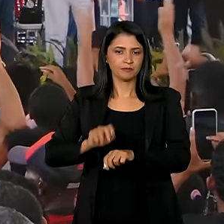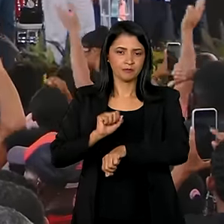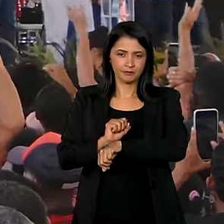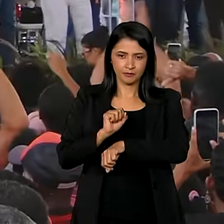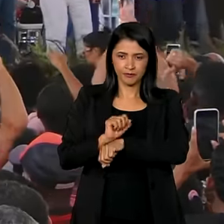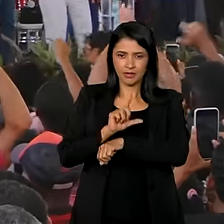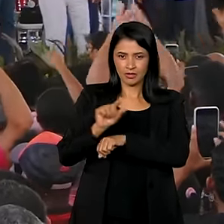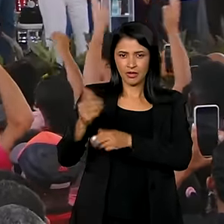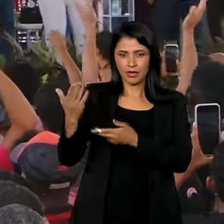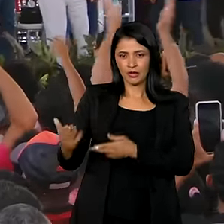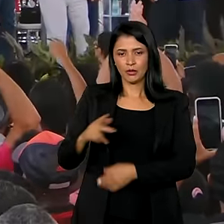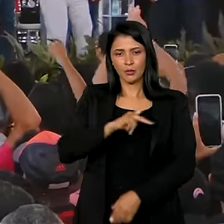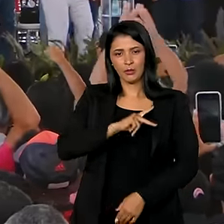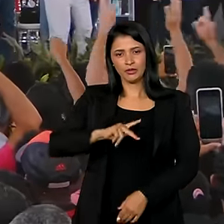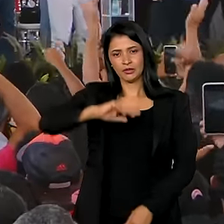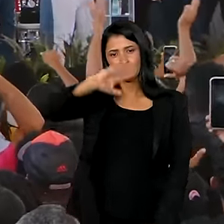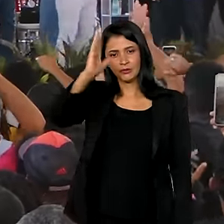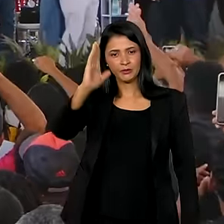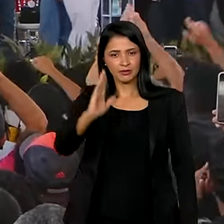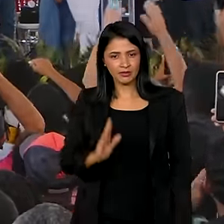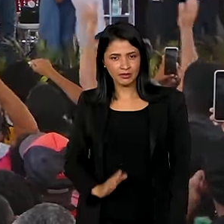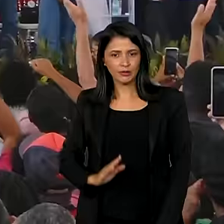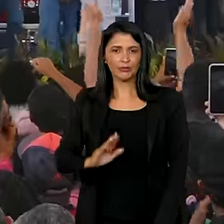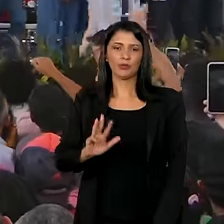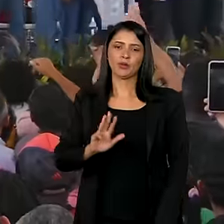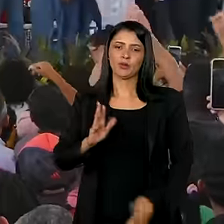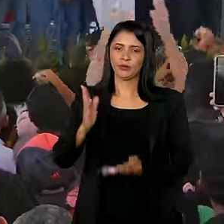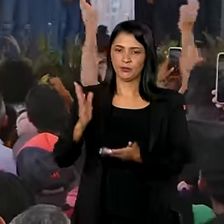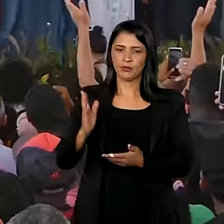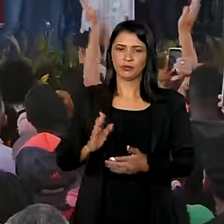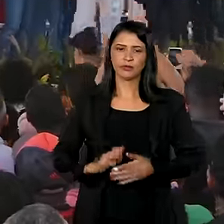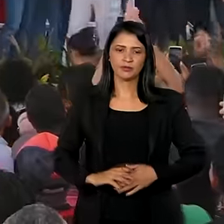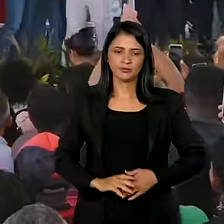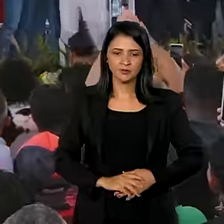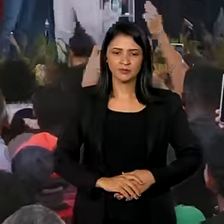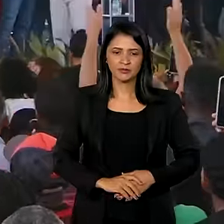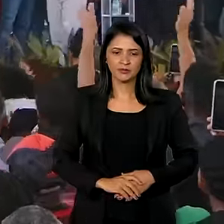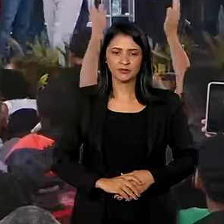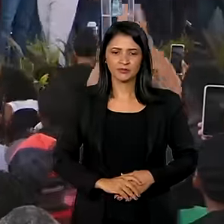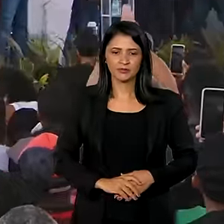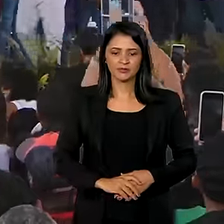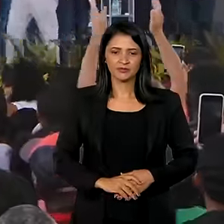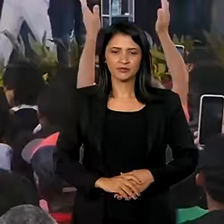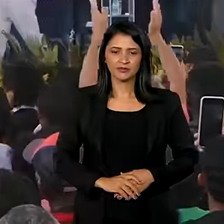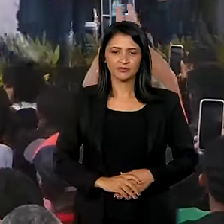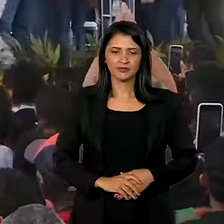aguardem a saída do presidente da República, Luiz Inácio Lula da Silva.